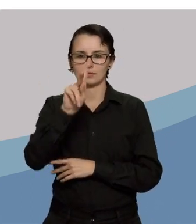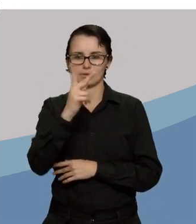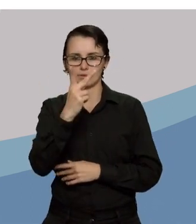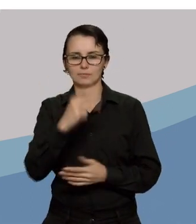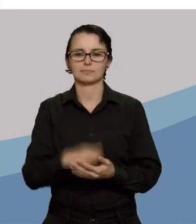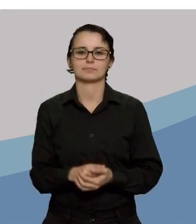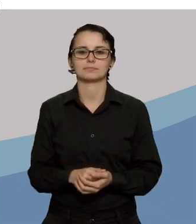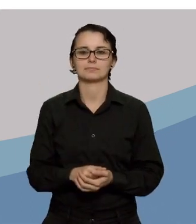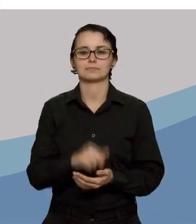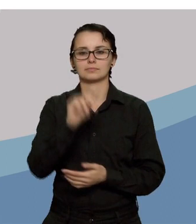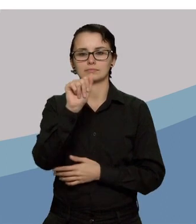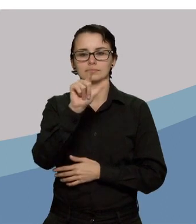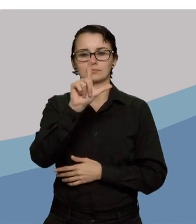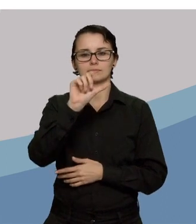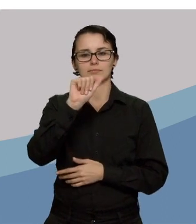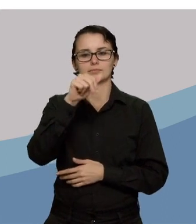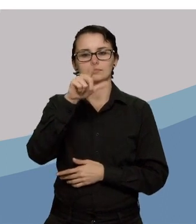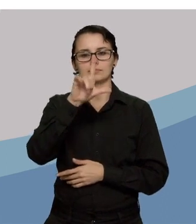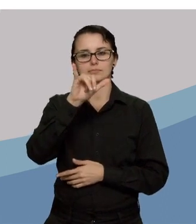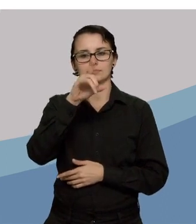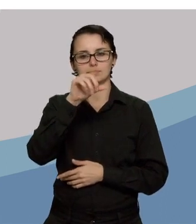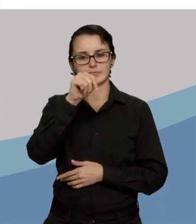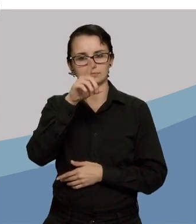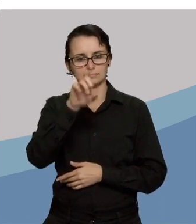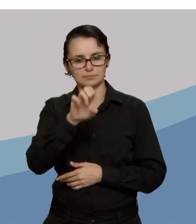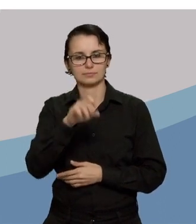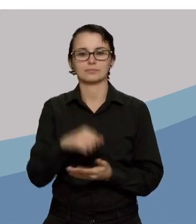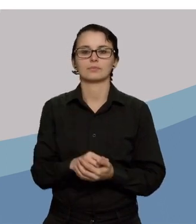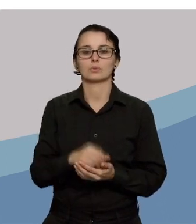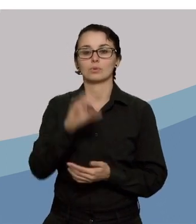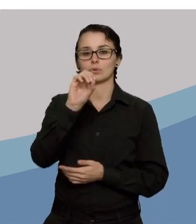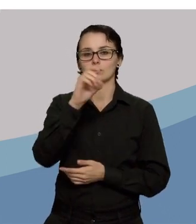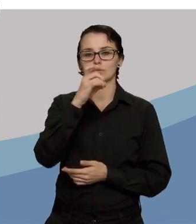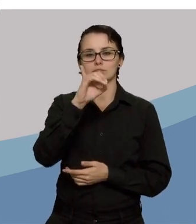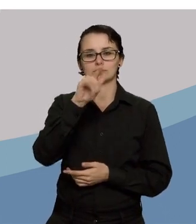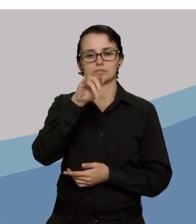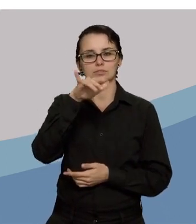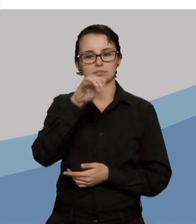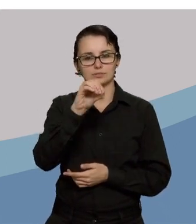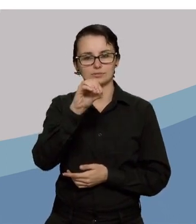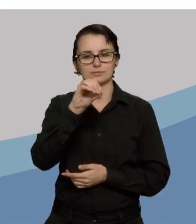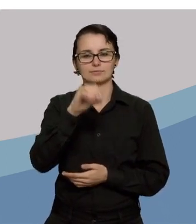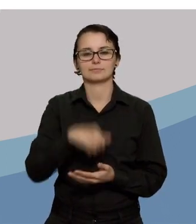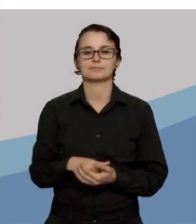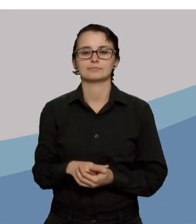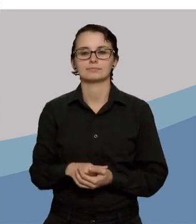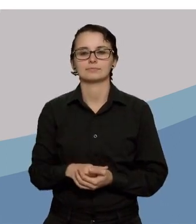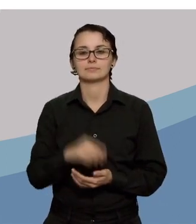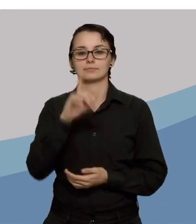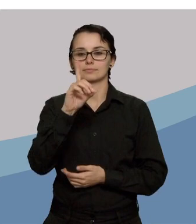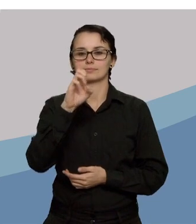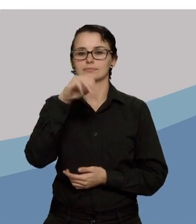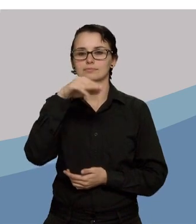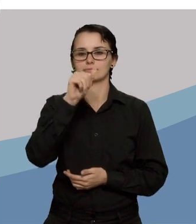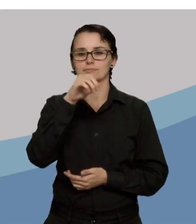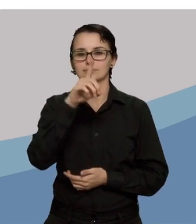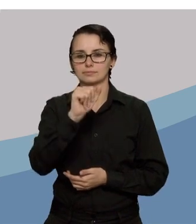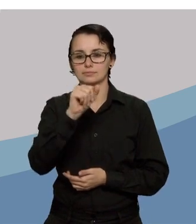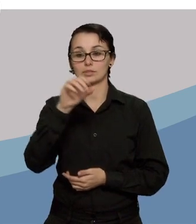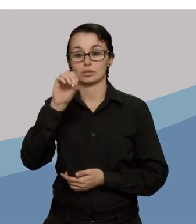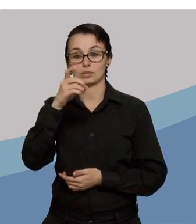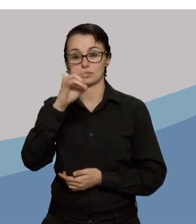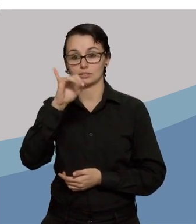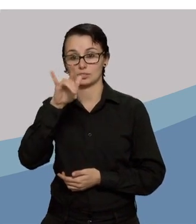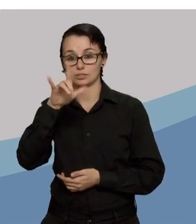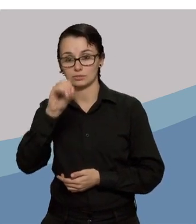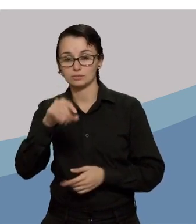pH, alcalinidade, oxigênio dissolvido, demanda bioquímica de oxigênio e